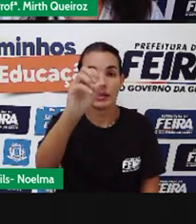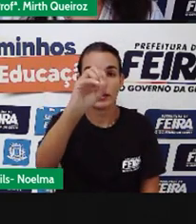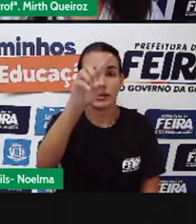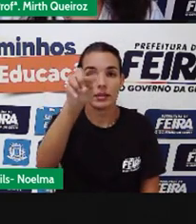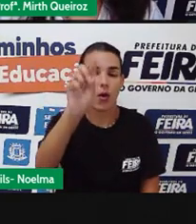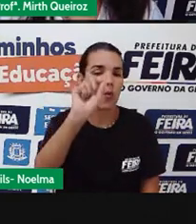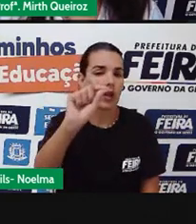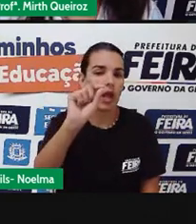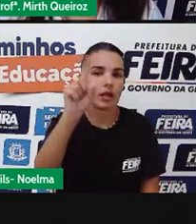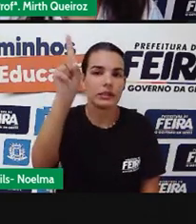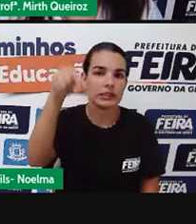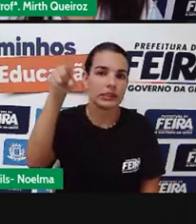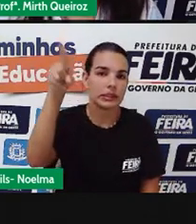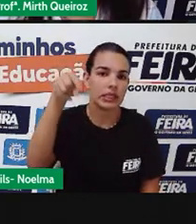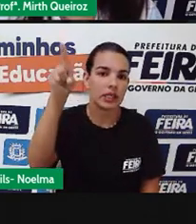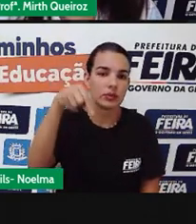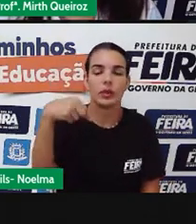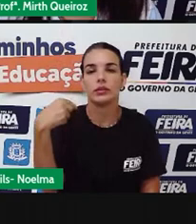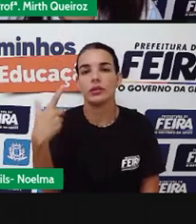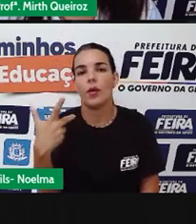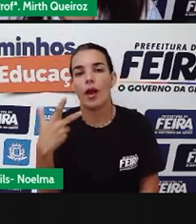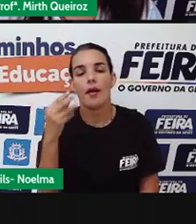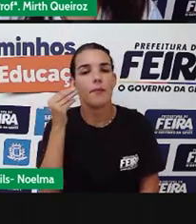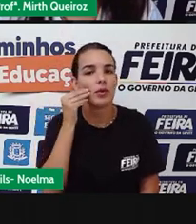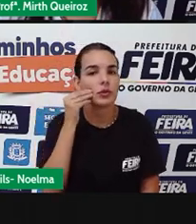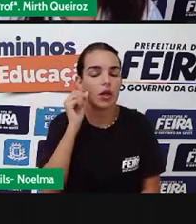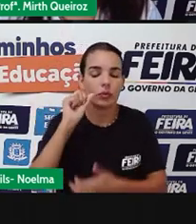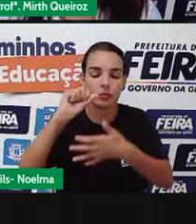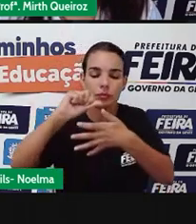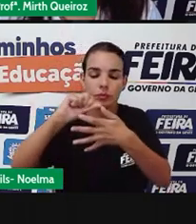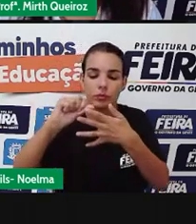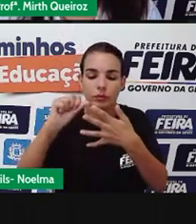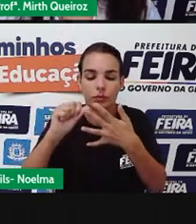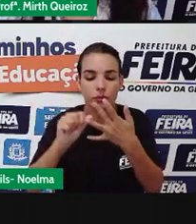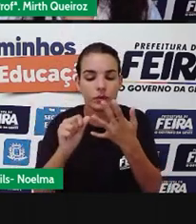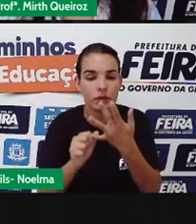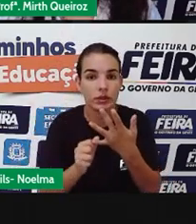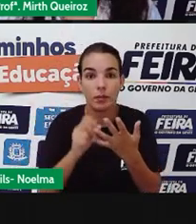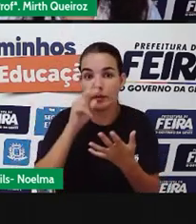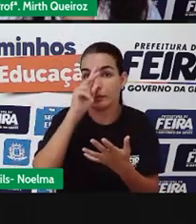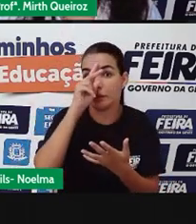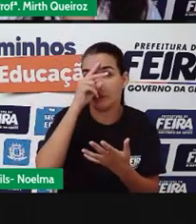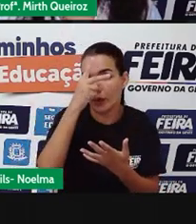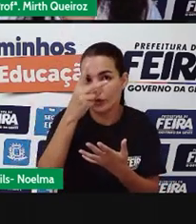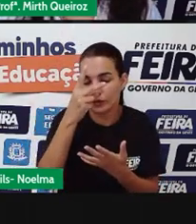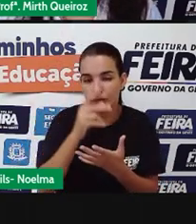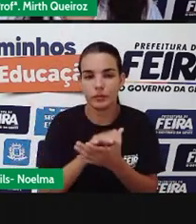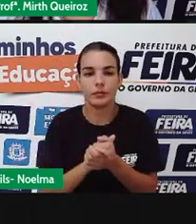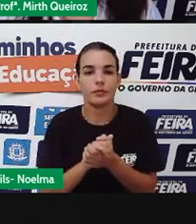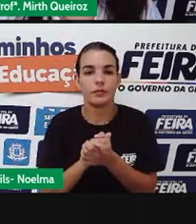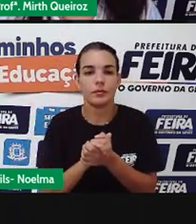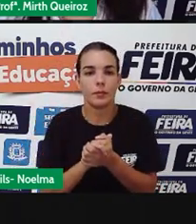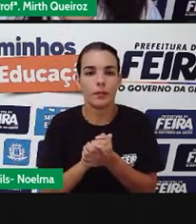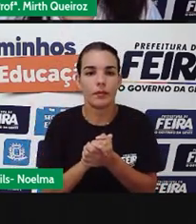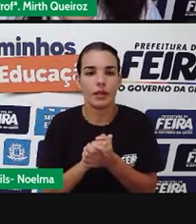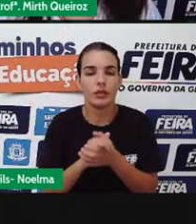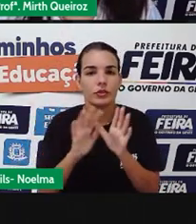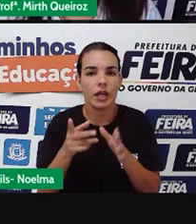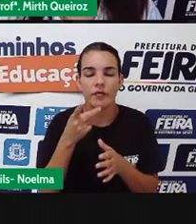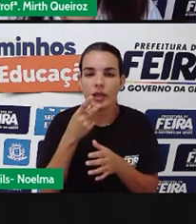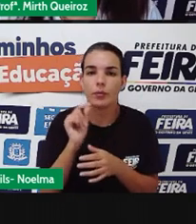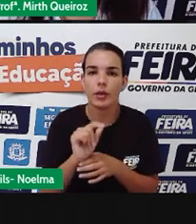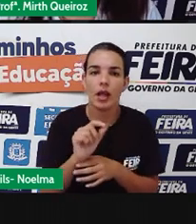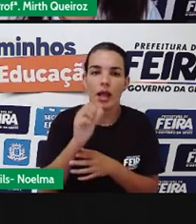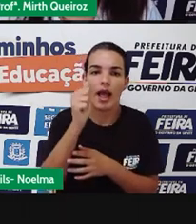sobre as sílabas tônicas, né? E o uso, assim, da acentuação também. Falamos sobre o